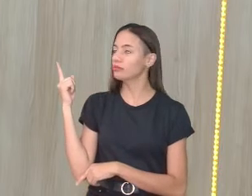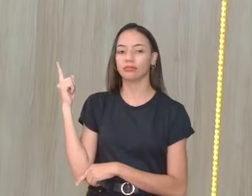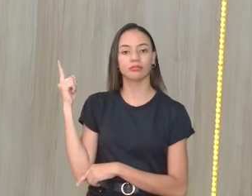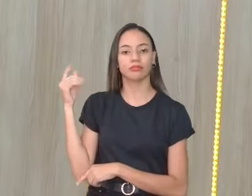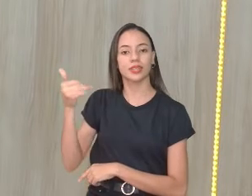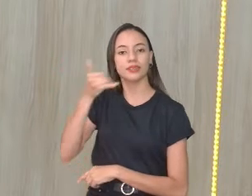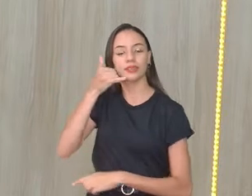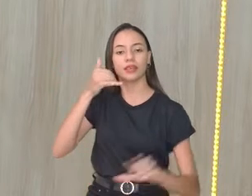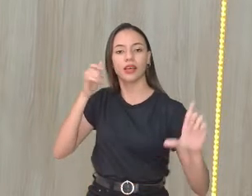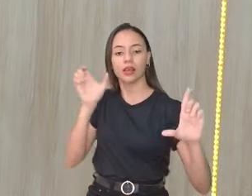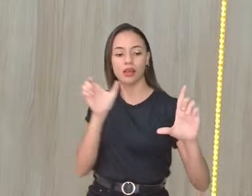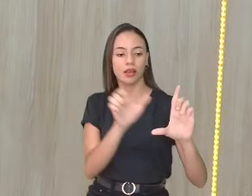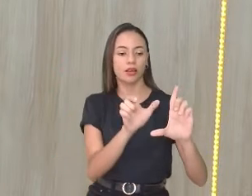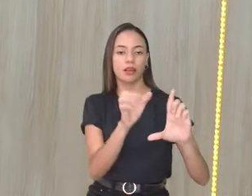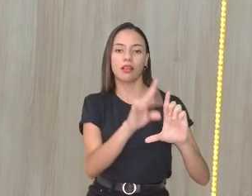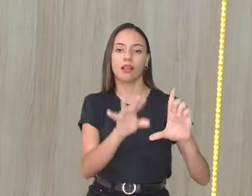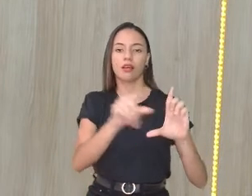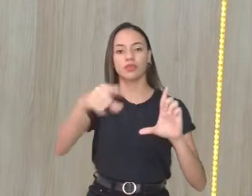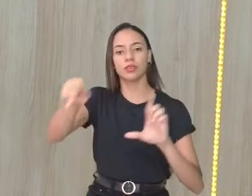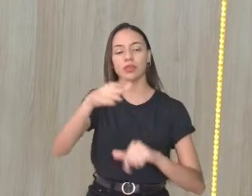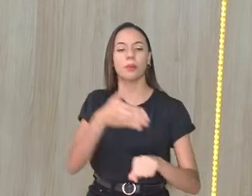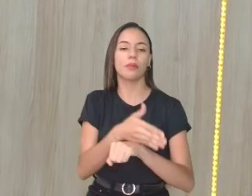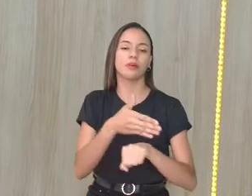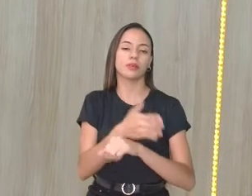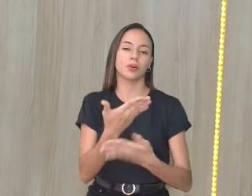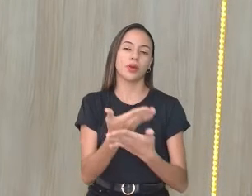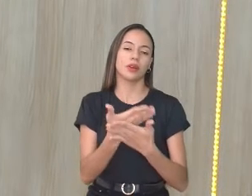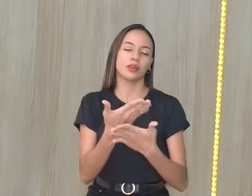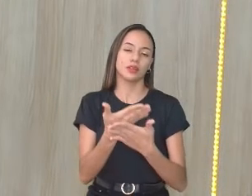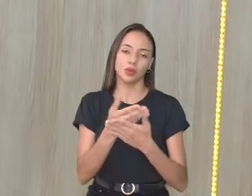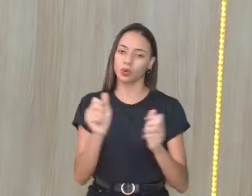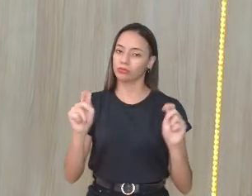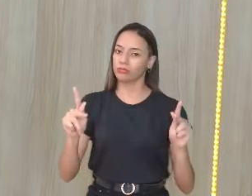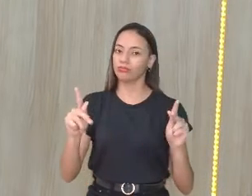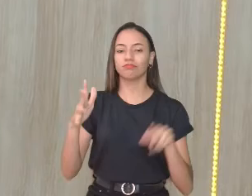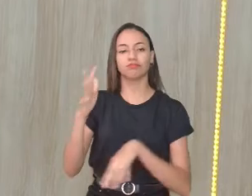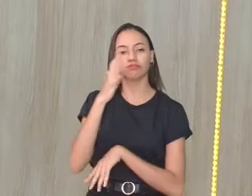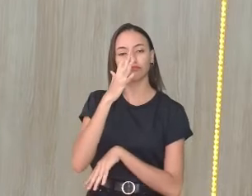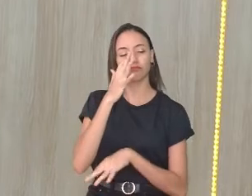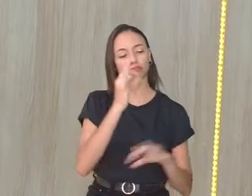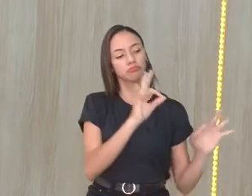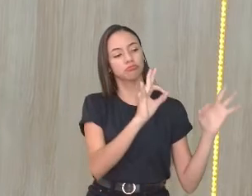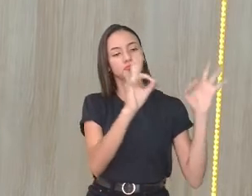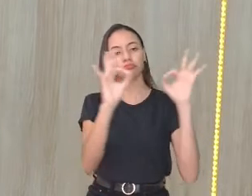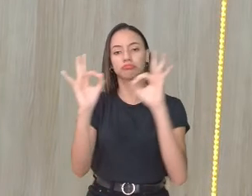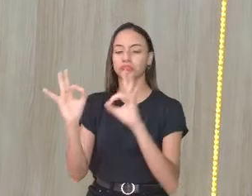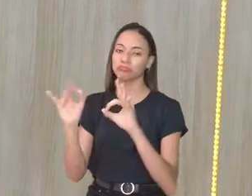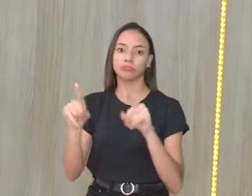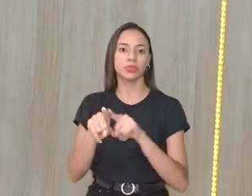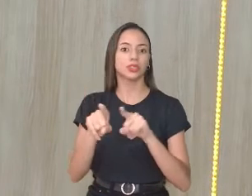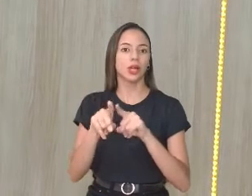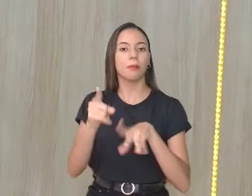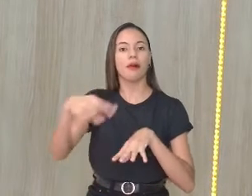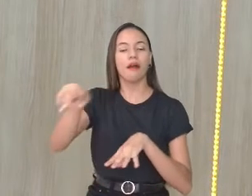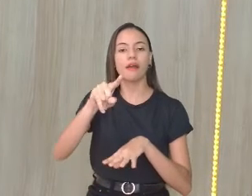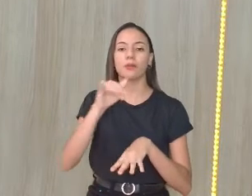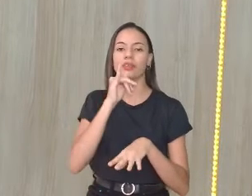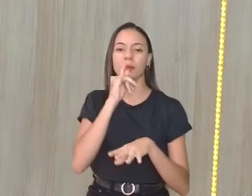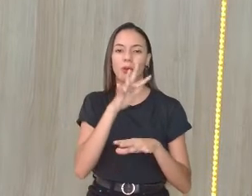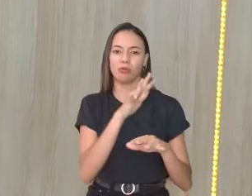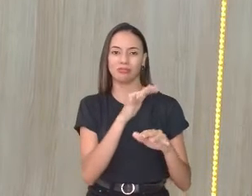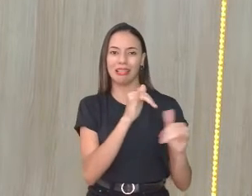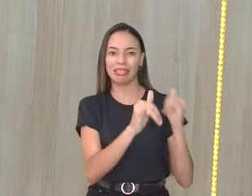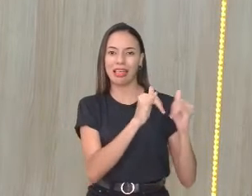seu celular para que você possa participar dessa aula, tá certo? Assistir todas as aulas sem gastar também seus dados móveis,